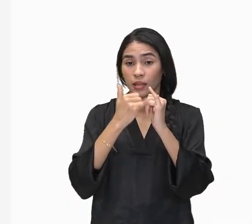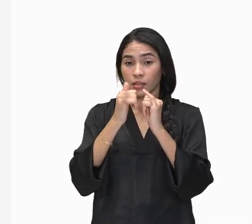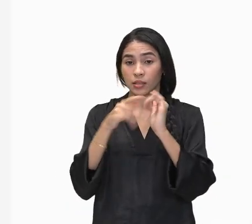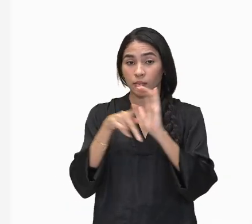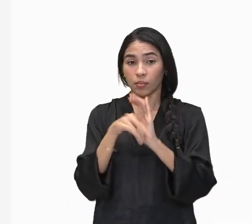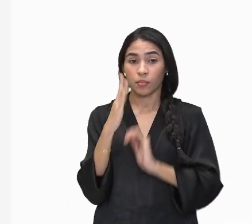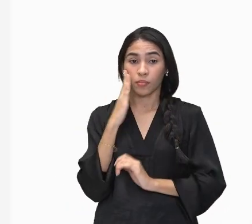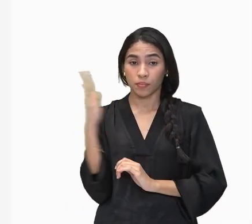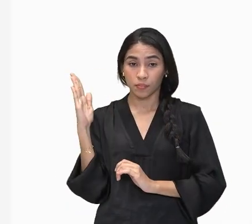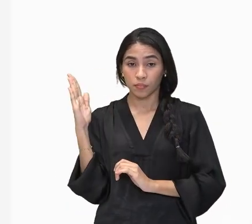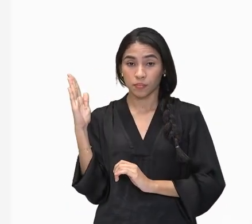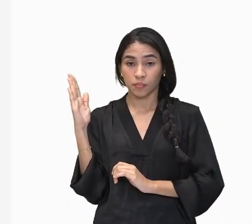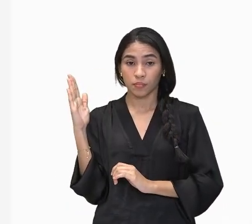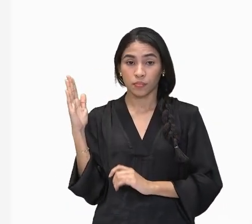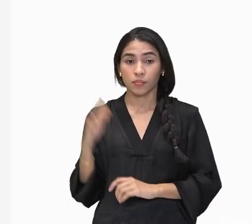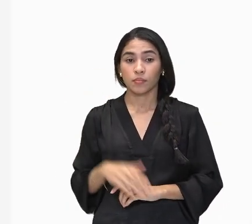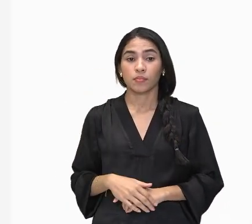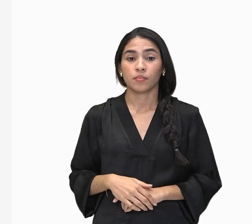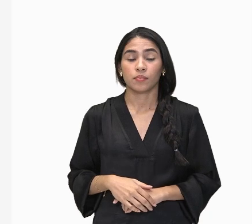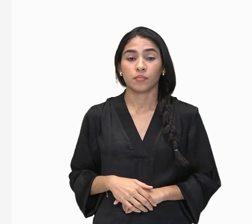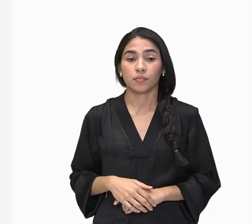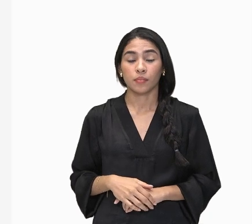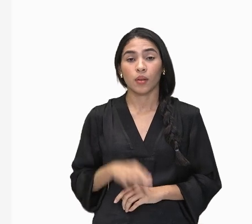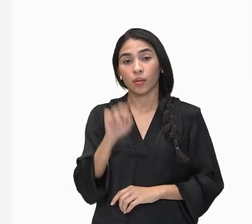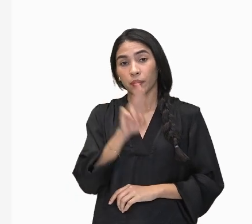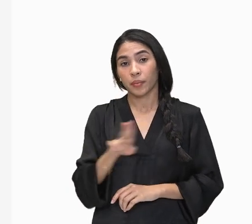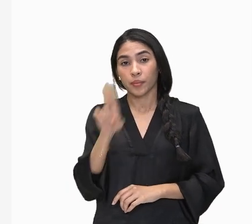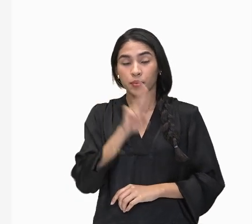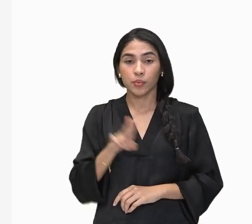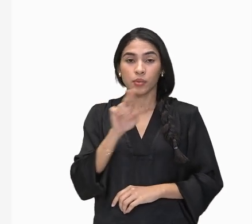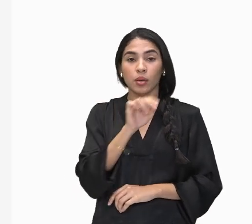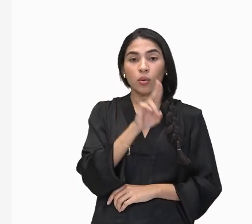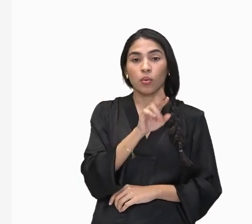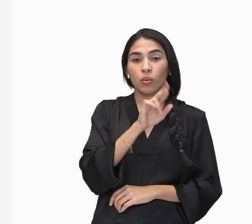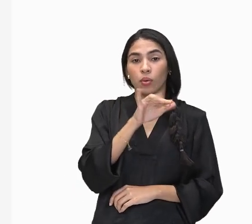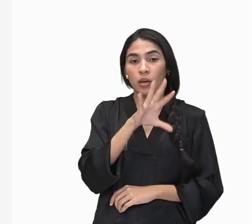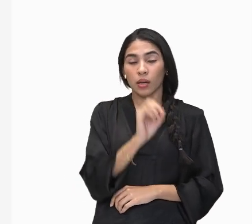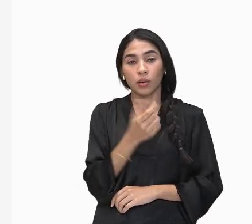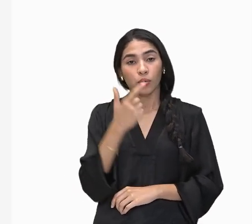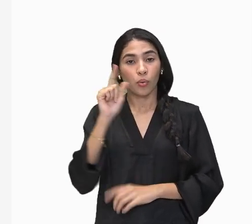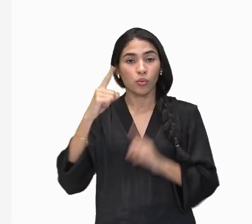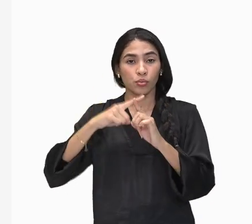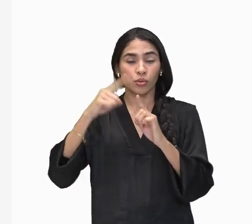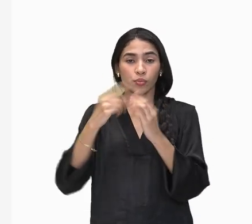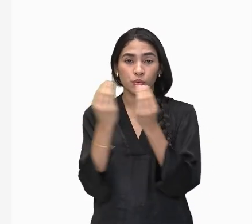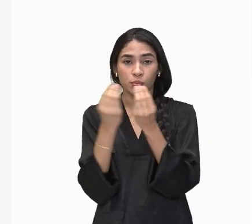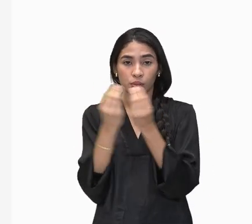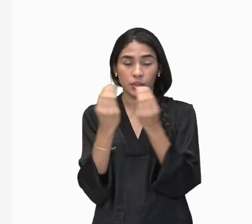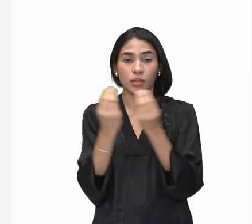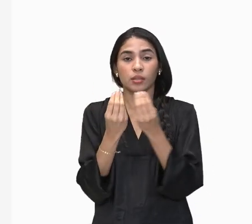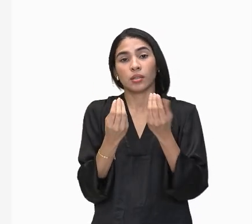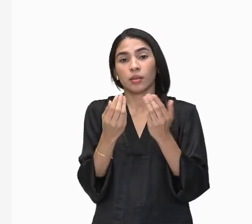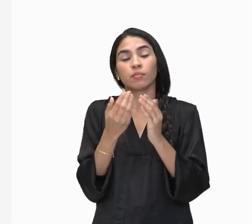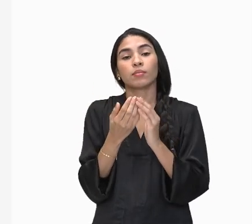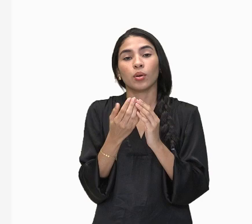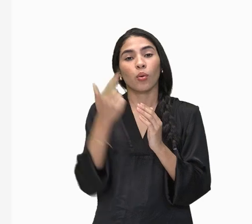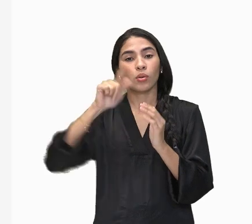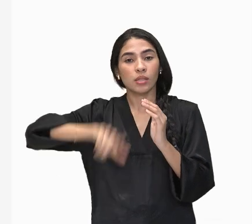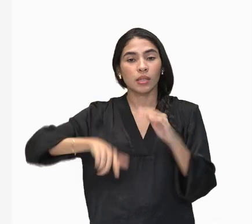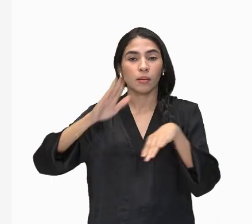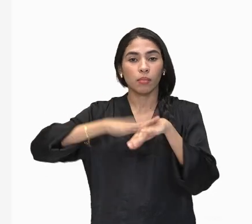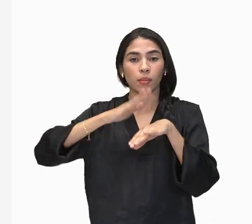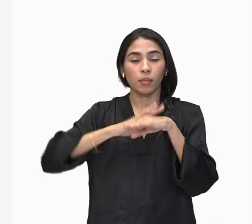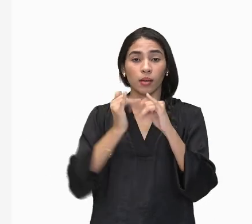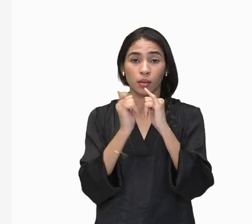usinas termonucleares, que utilizam urânio e outros elementos como combustível para a geração de